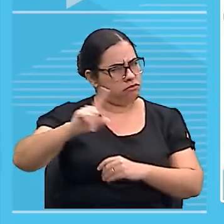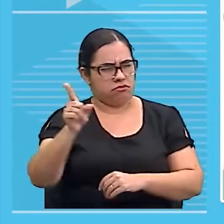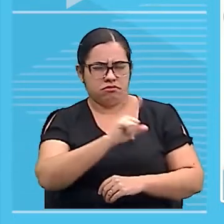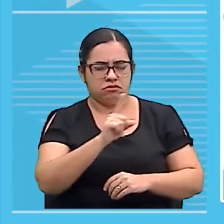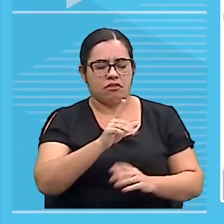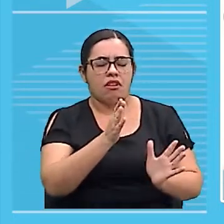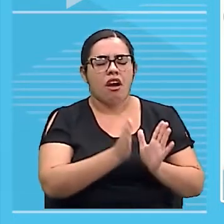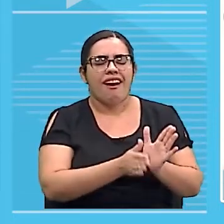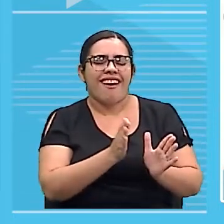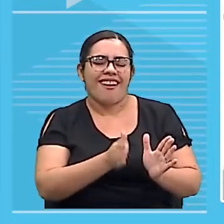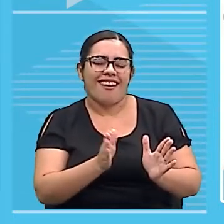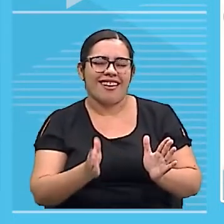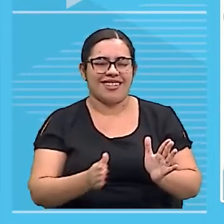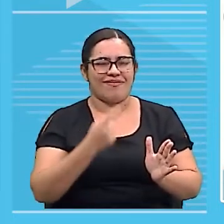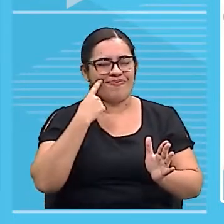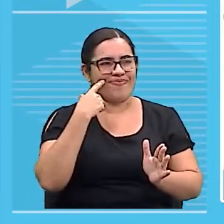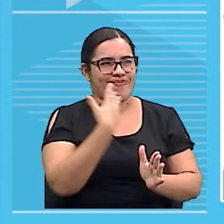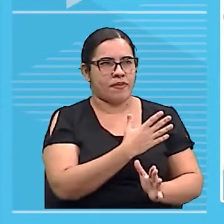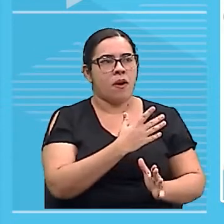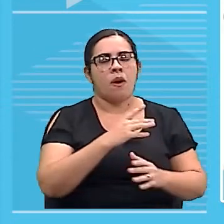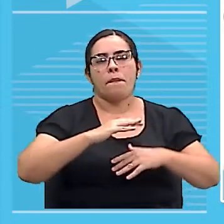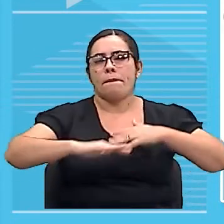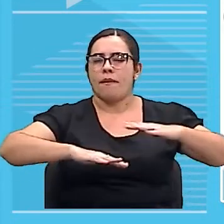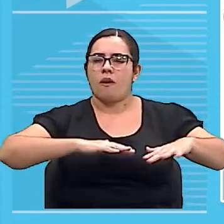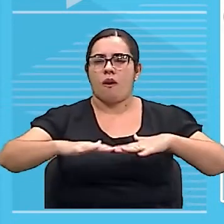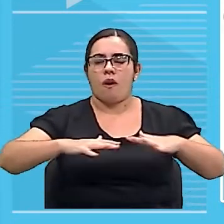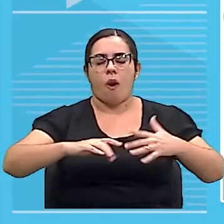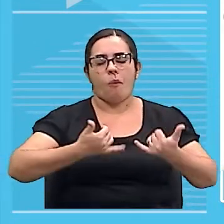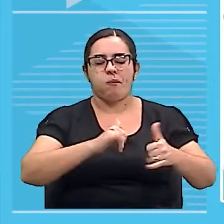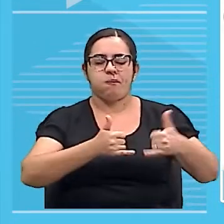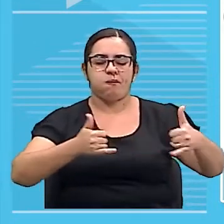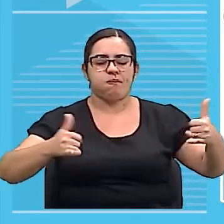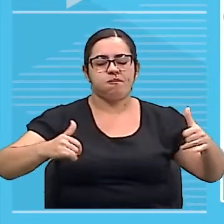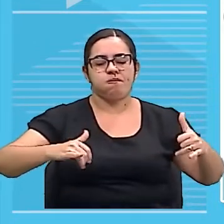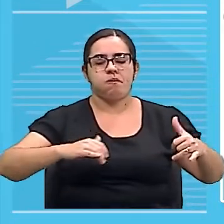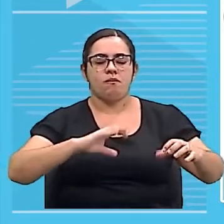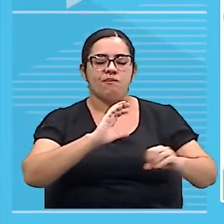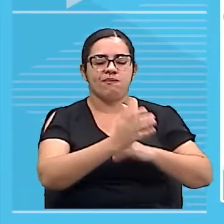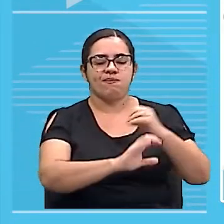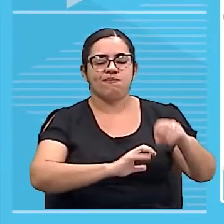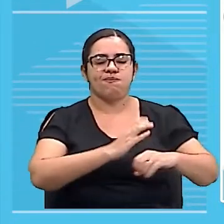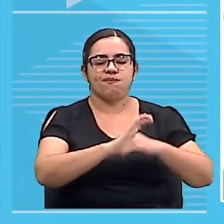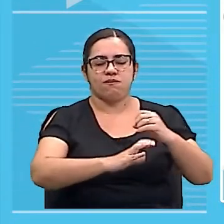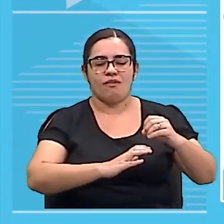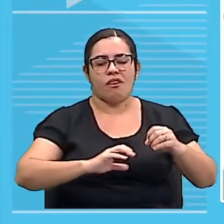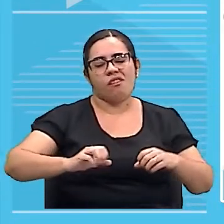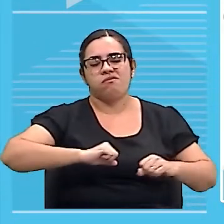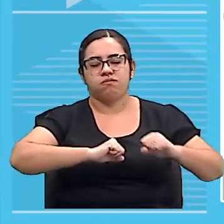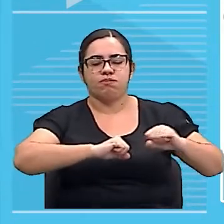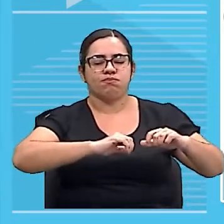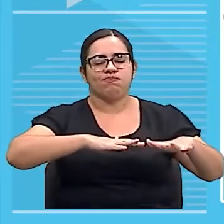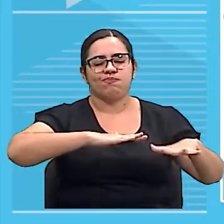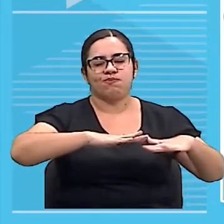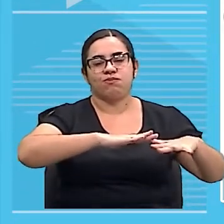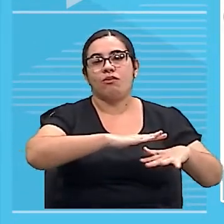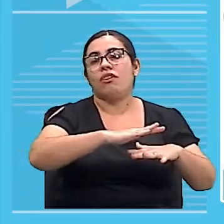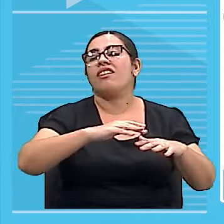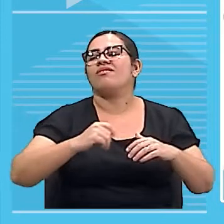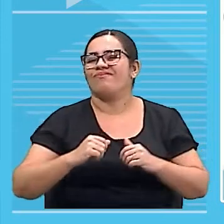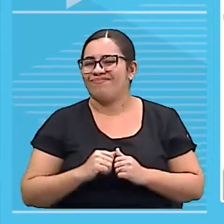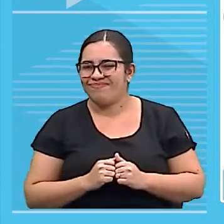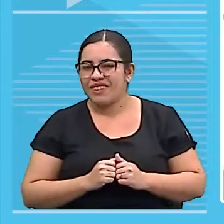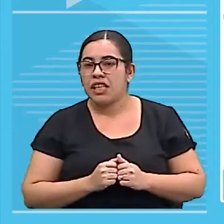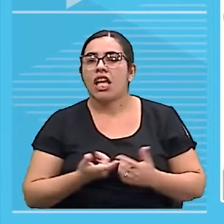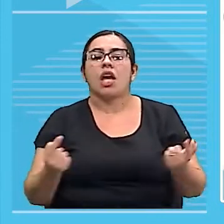está observando que as carinhas estão se movendo no meu fio condutor de forma ordenada Então eu tenho uma presença